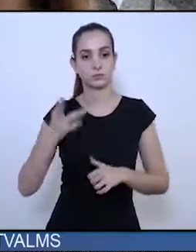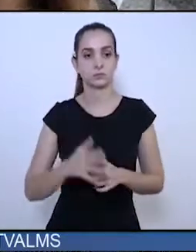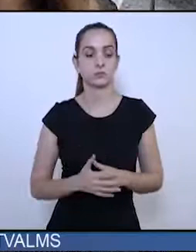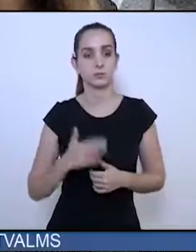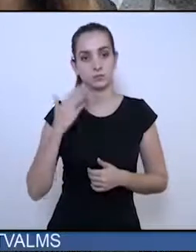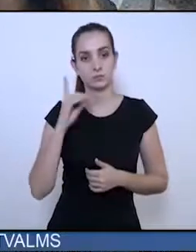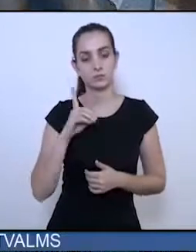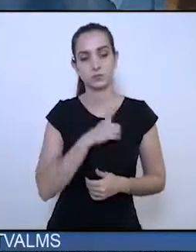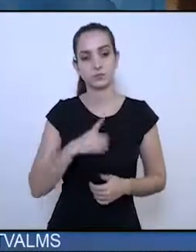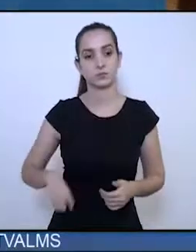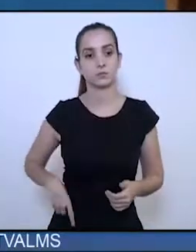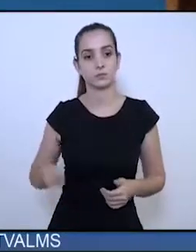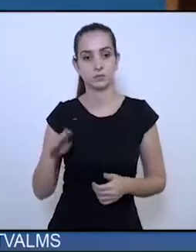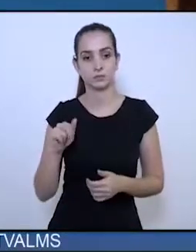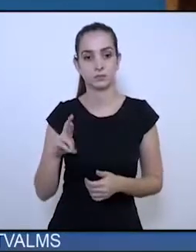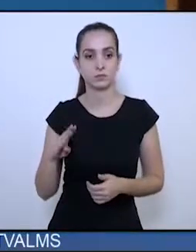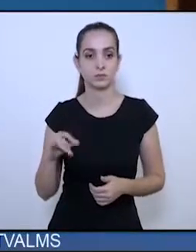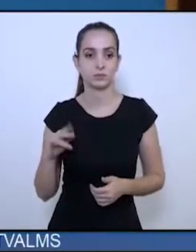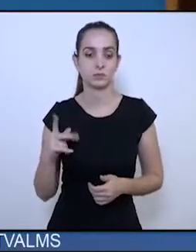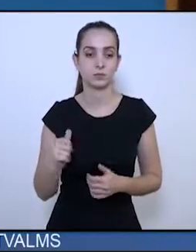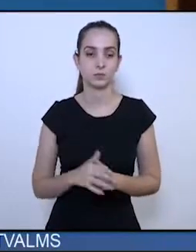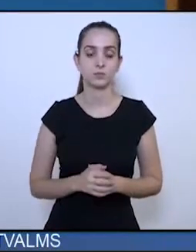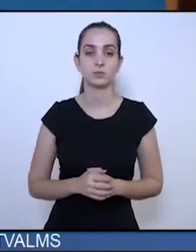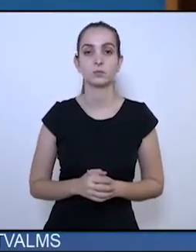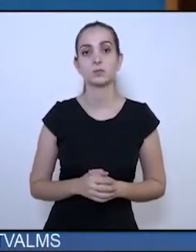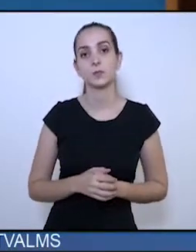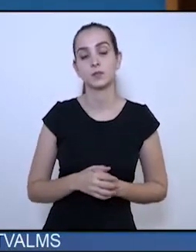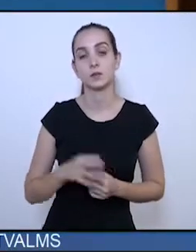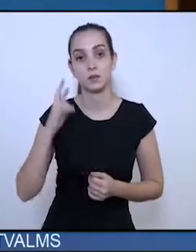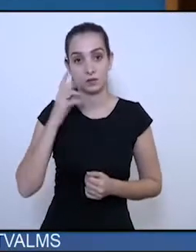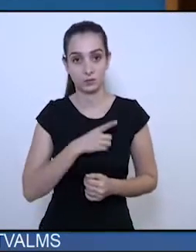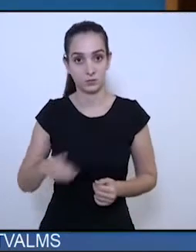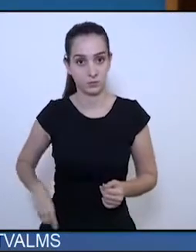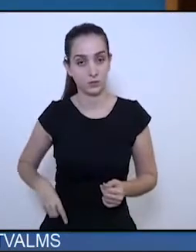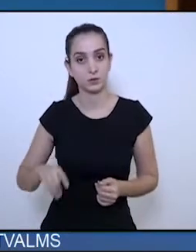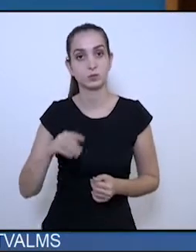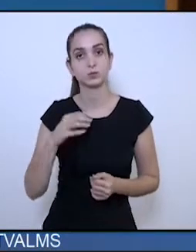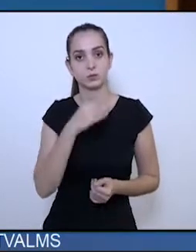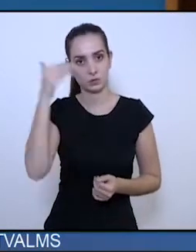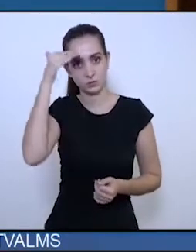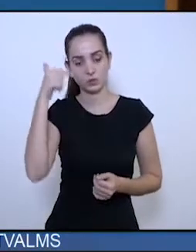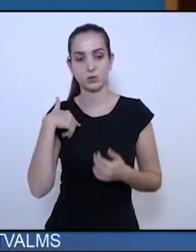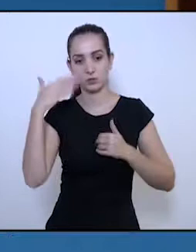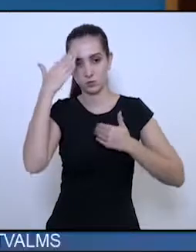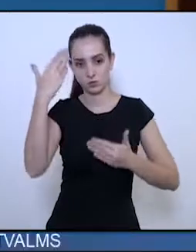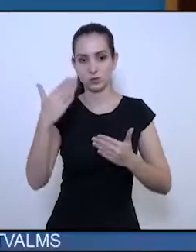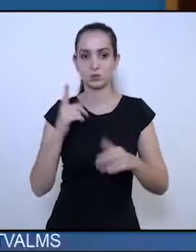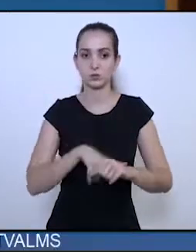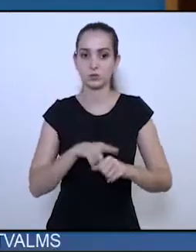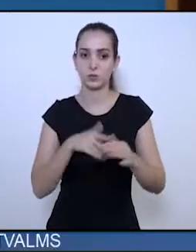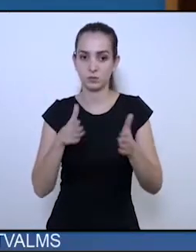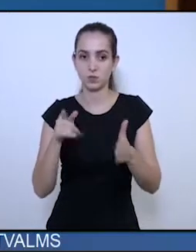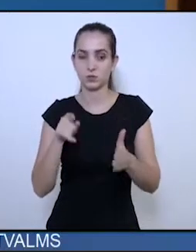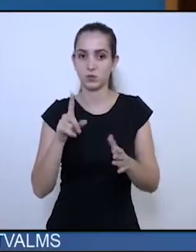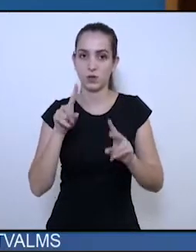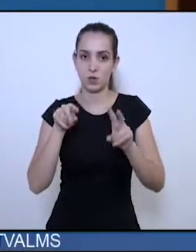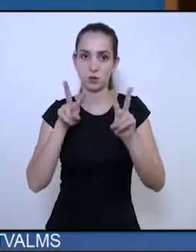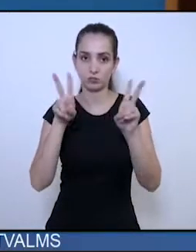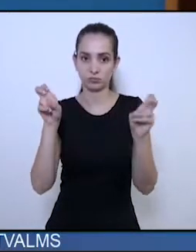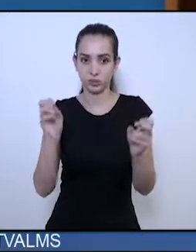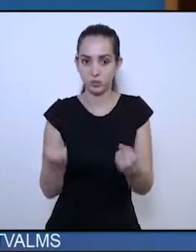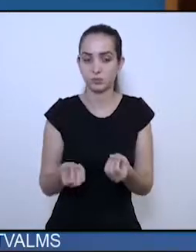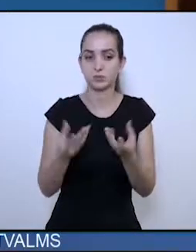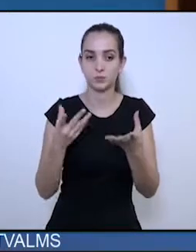Deputado Barbosinha. Deputado Cabalmi, eu agradeço a concessão de uma parte. Esse é um tema realmente palpitante e que